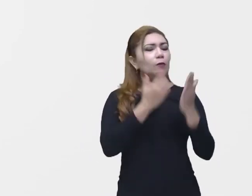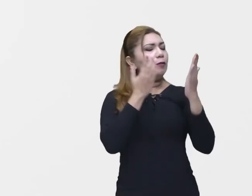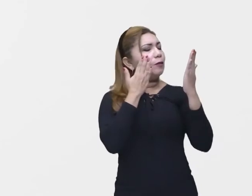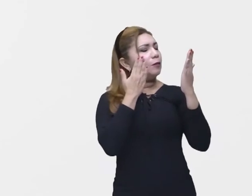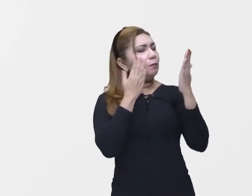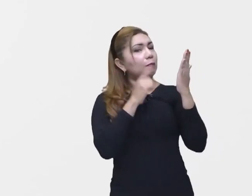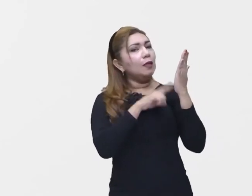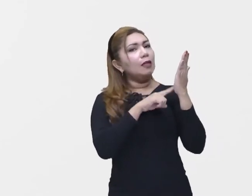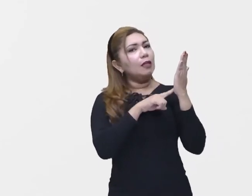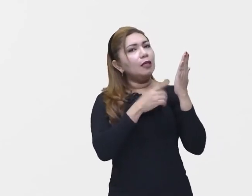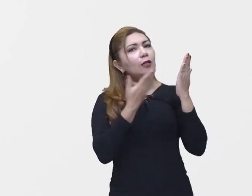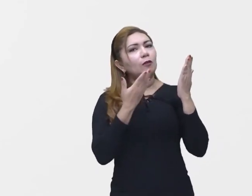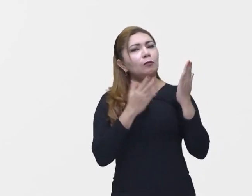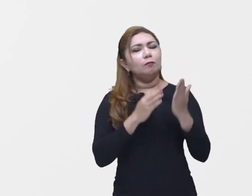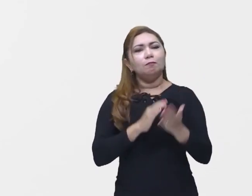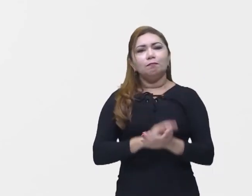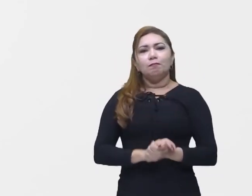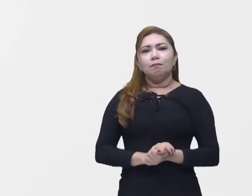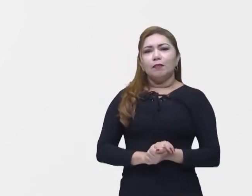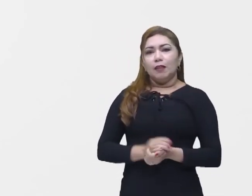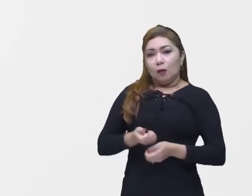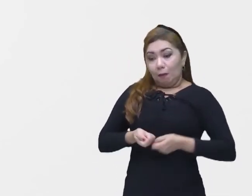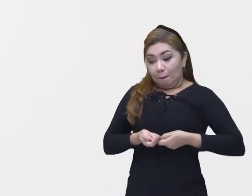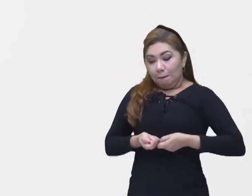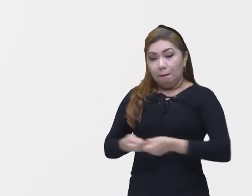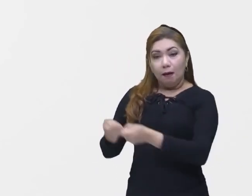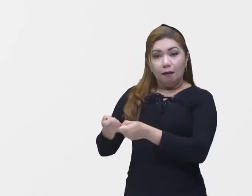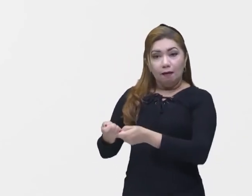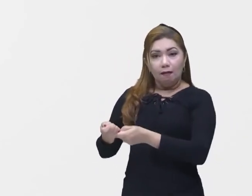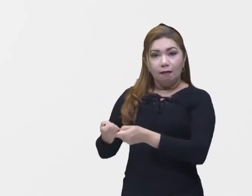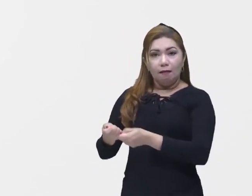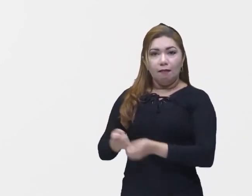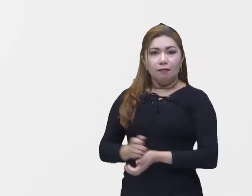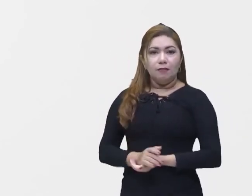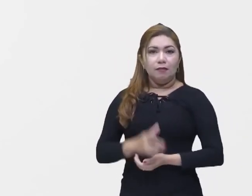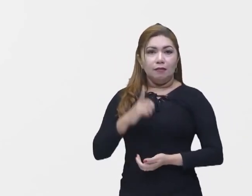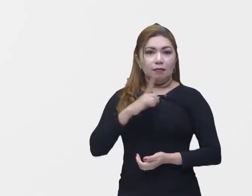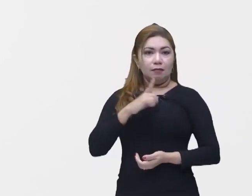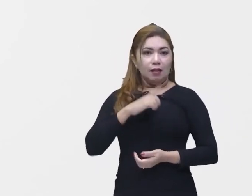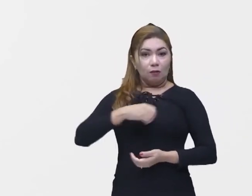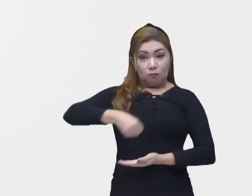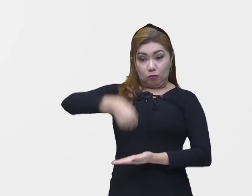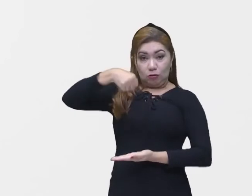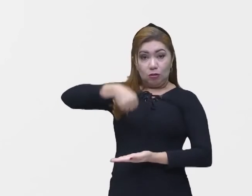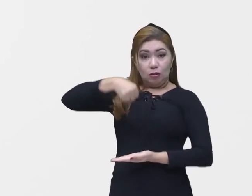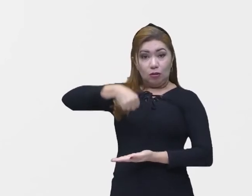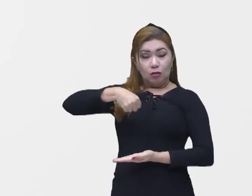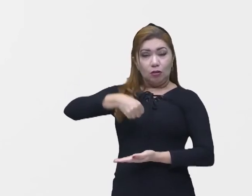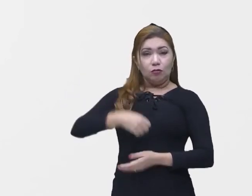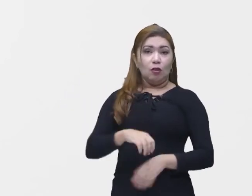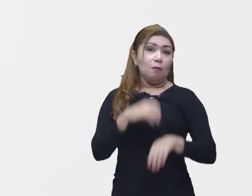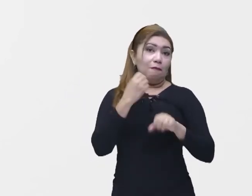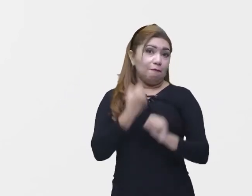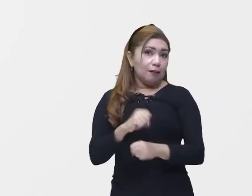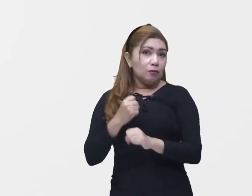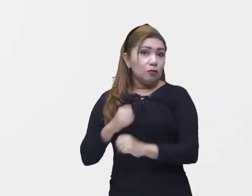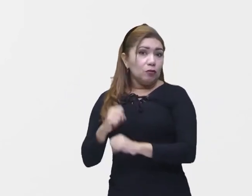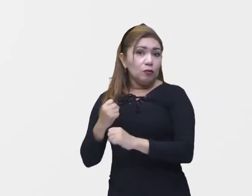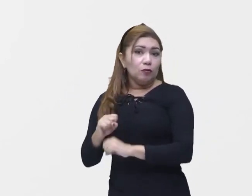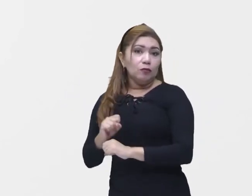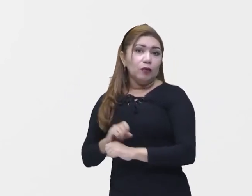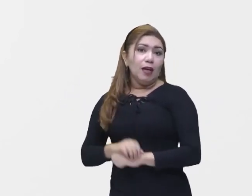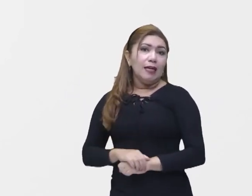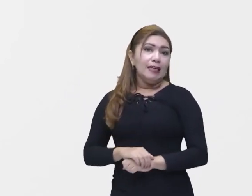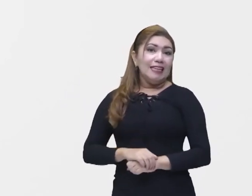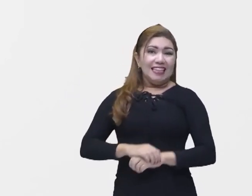espelho. Uma pá. Um cesto. Uma vassoura. E